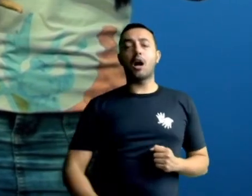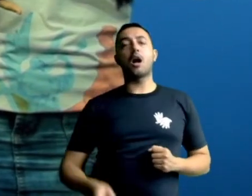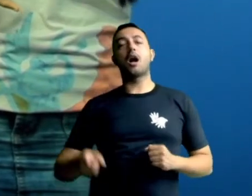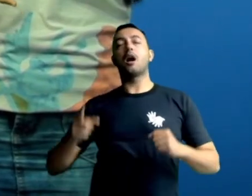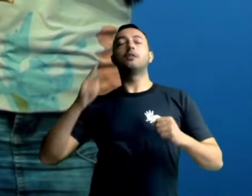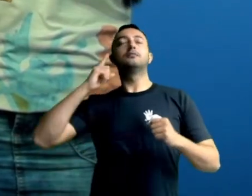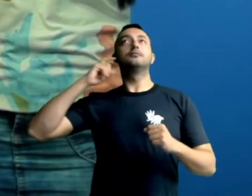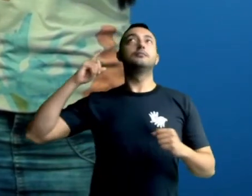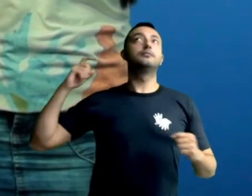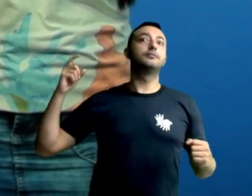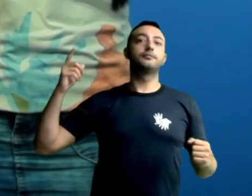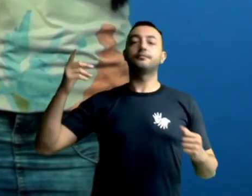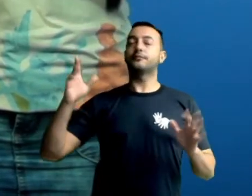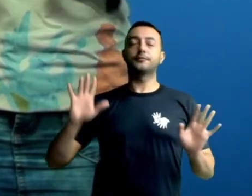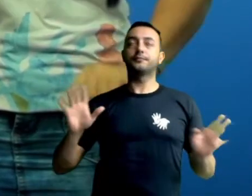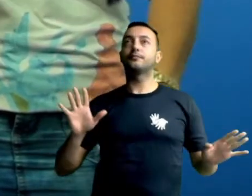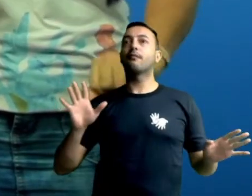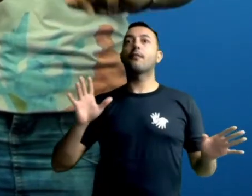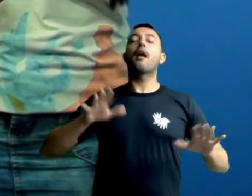trovões não,